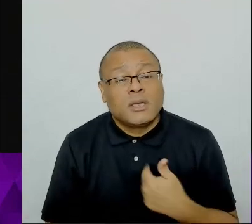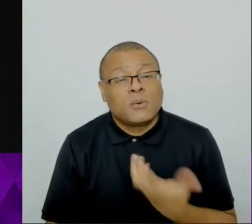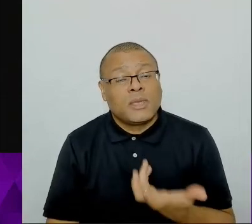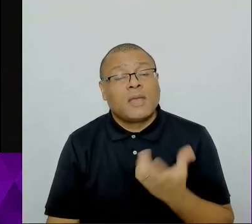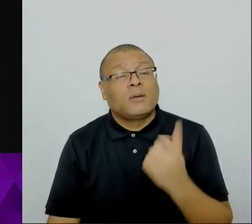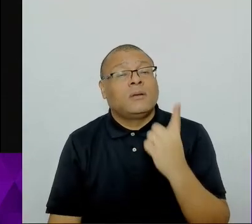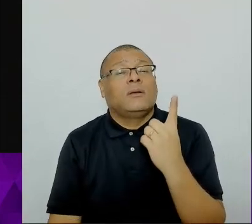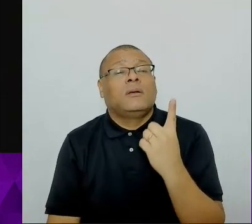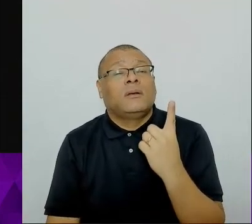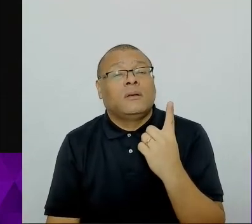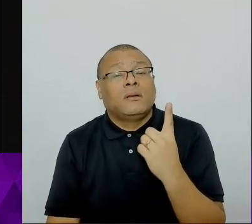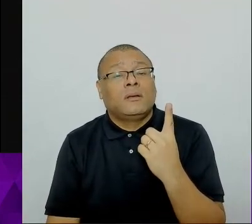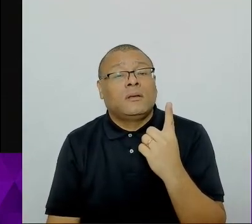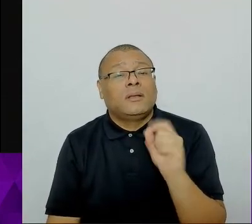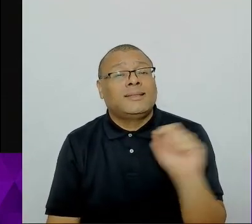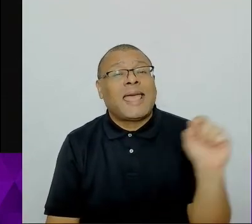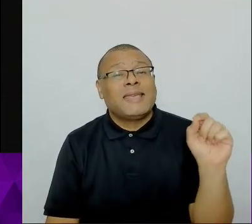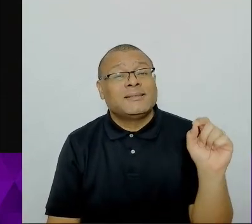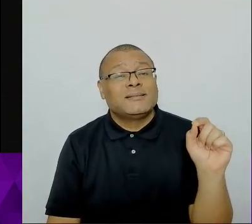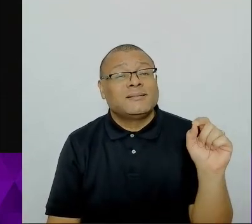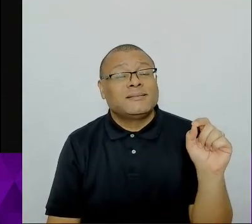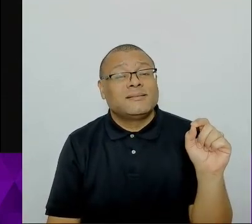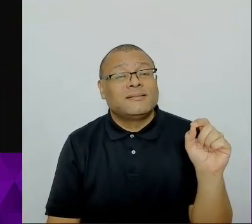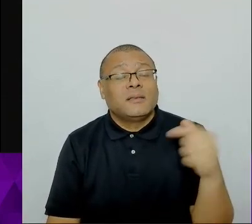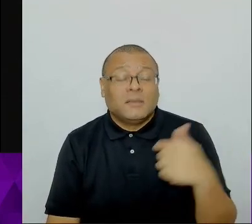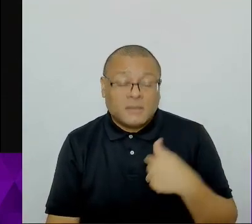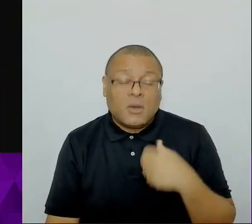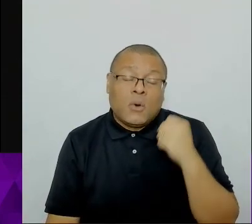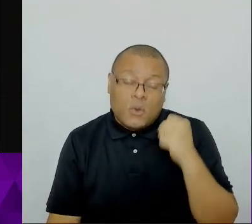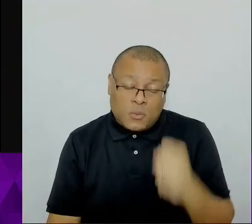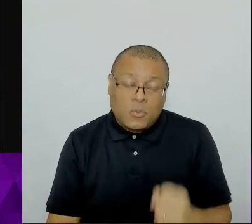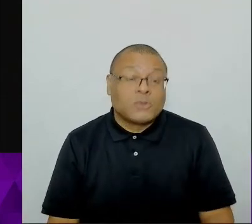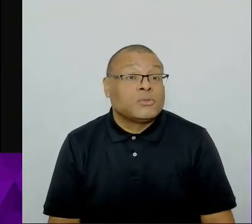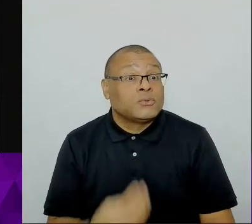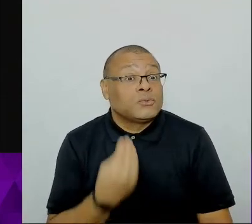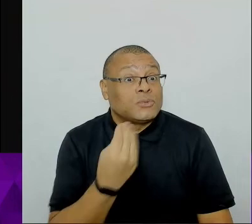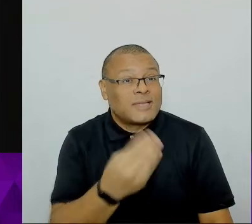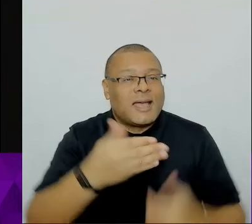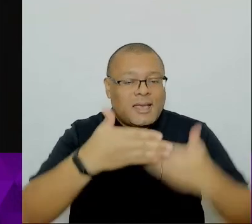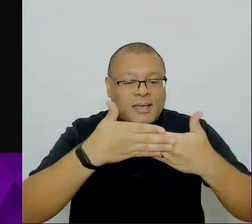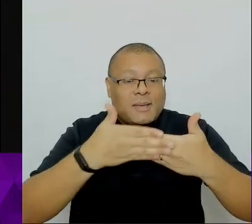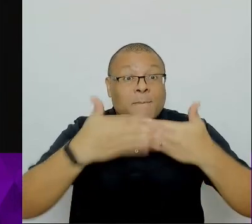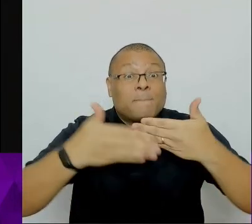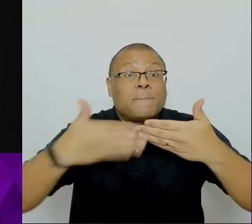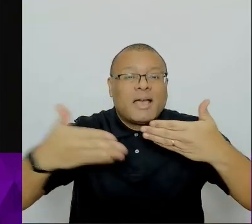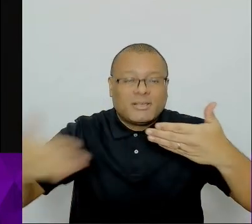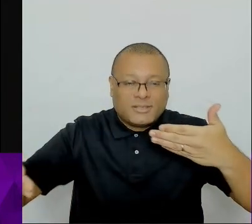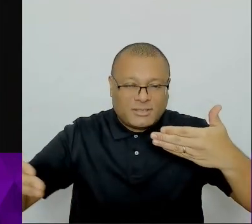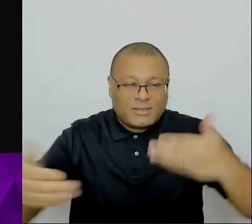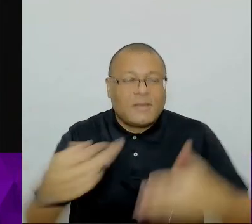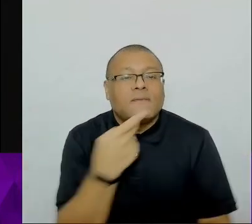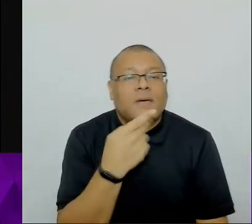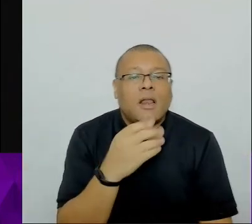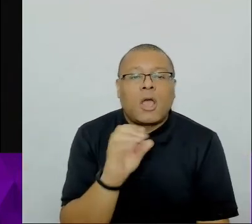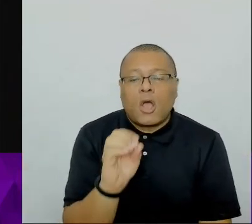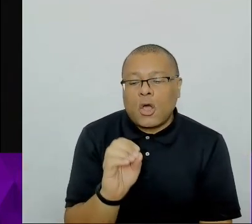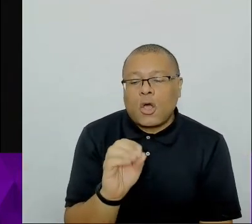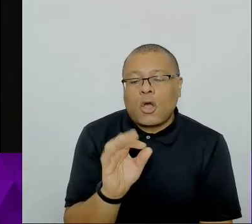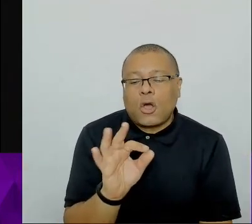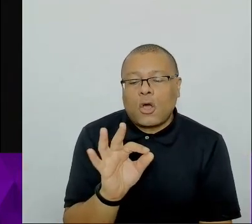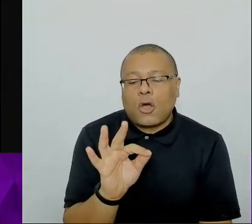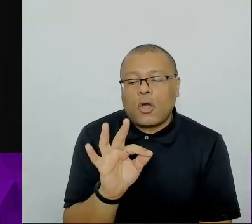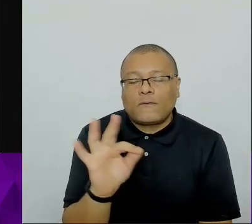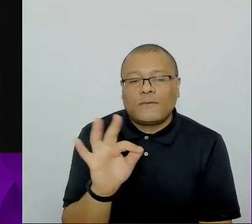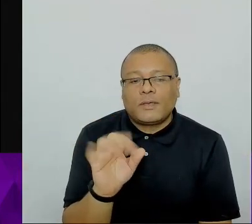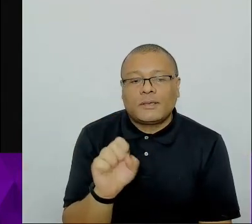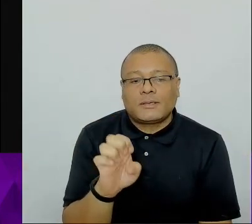apenas buscar 10 cães. Então, eu posso fornecer a paginação que a gente chama de offset limit, que é, eu